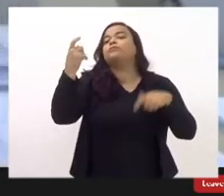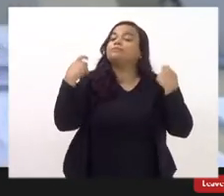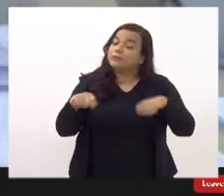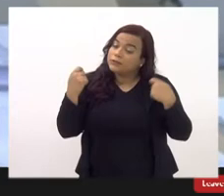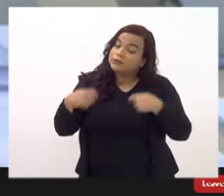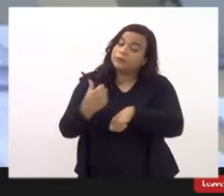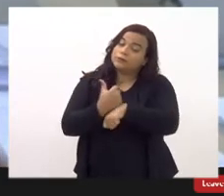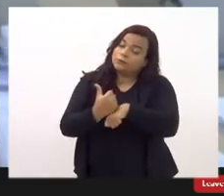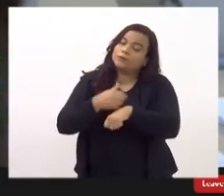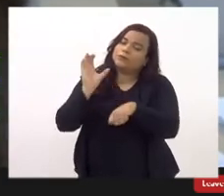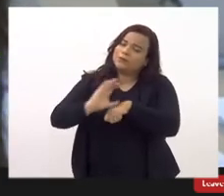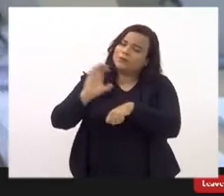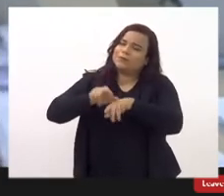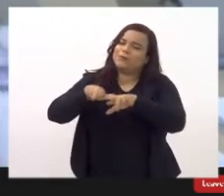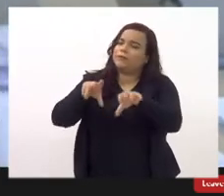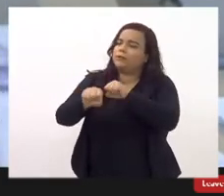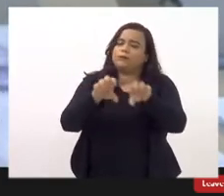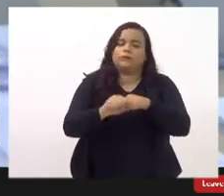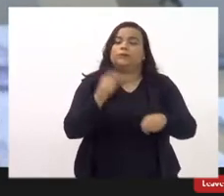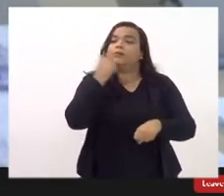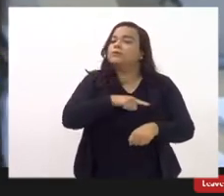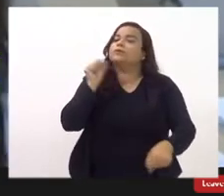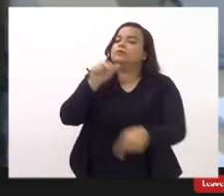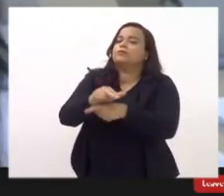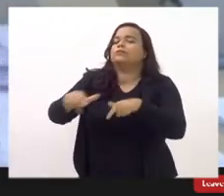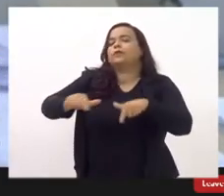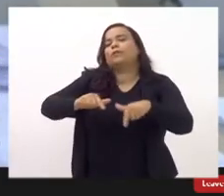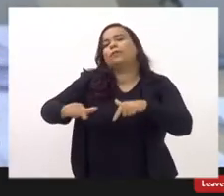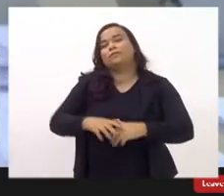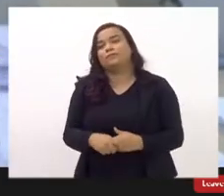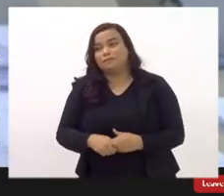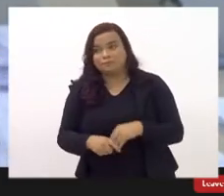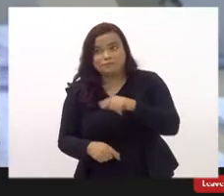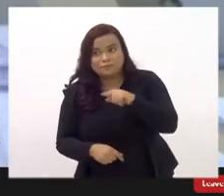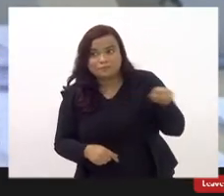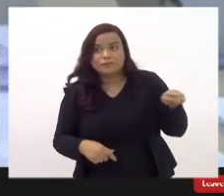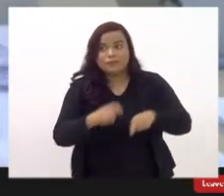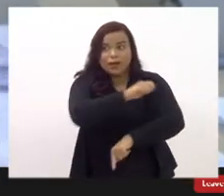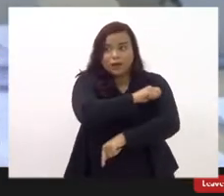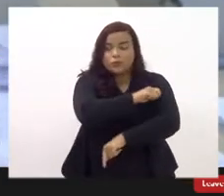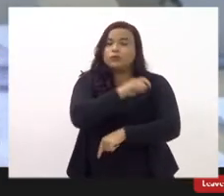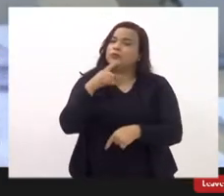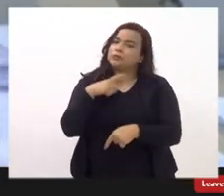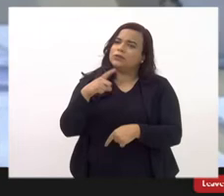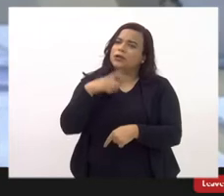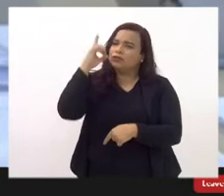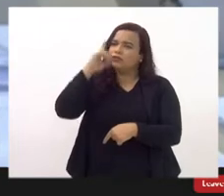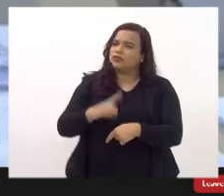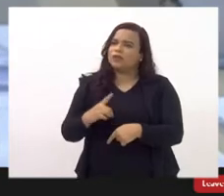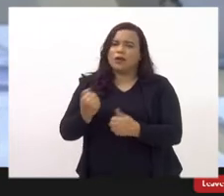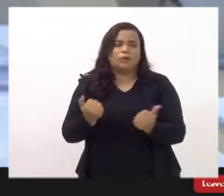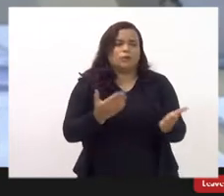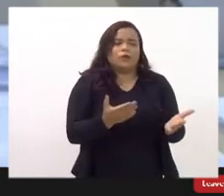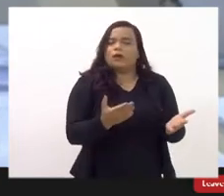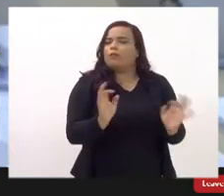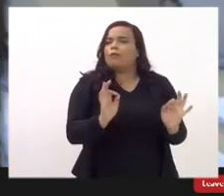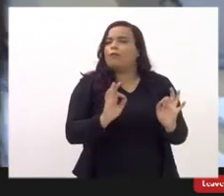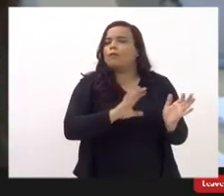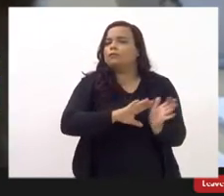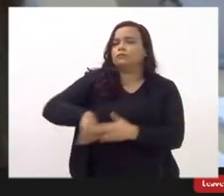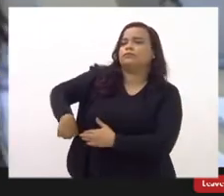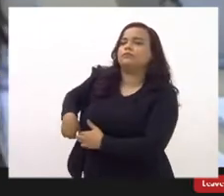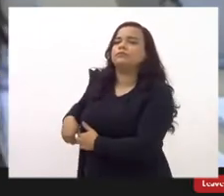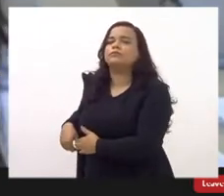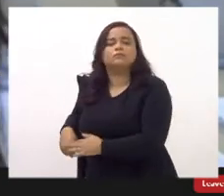qualificar para poder ingressar no mercado de trabalho. E são esses estudantes que estão tendo o seu direito negado por conta de não